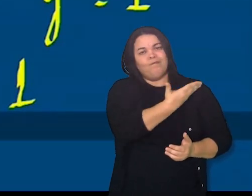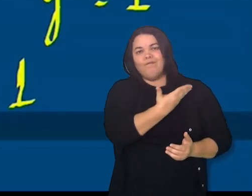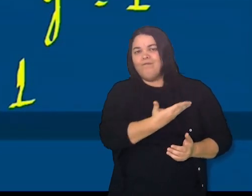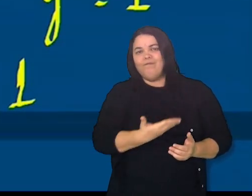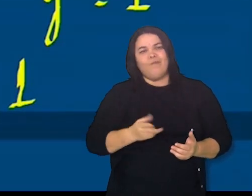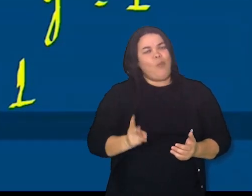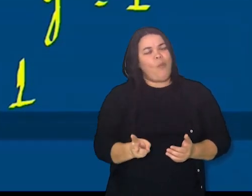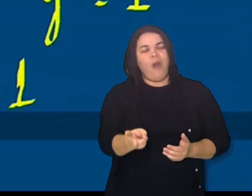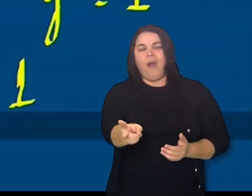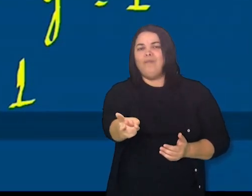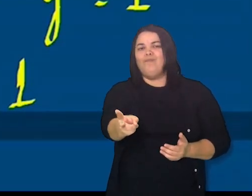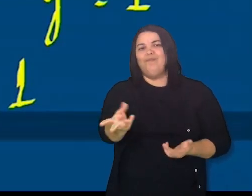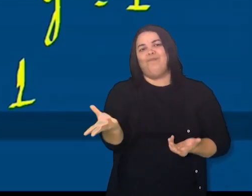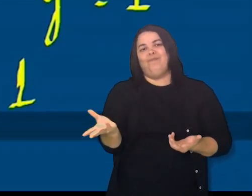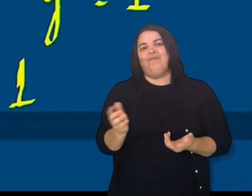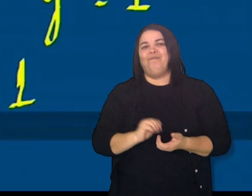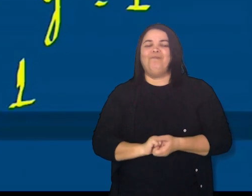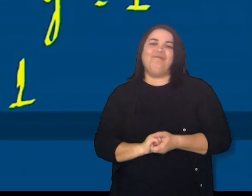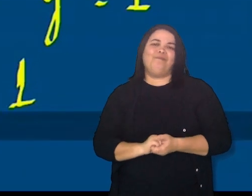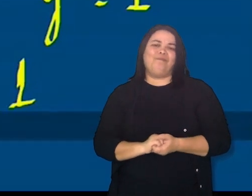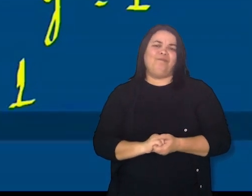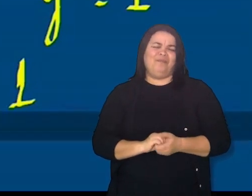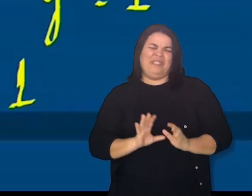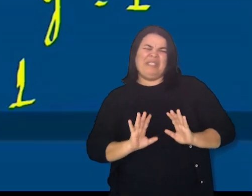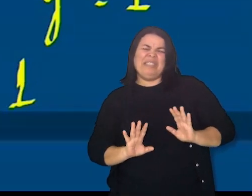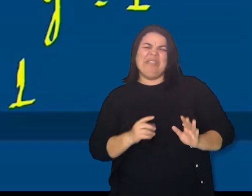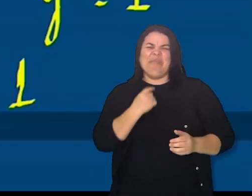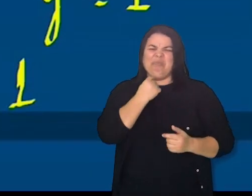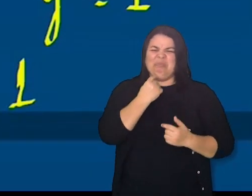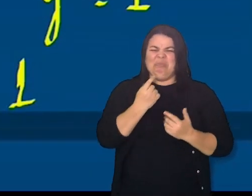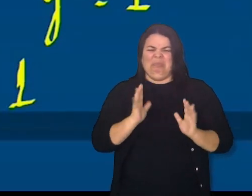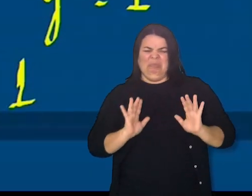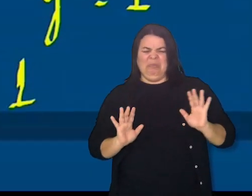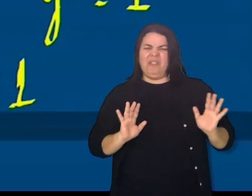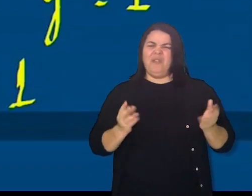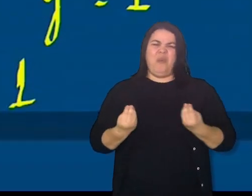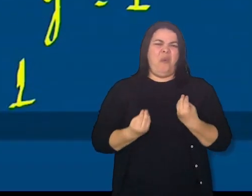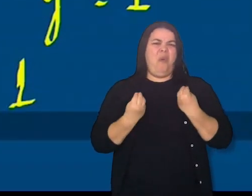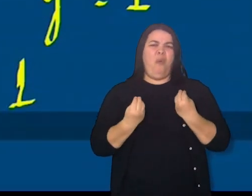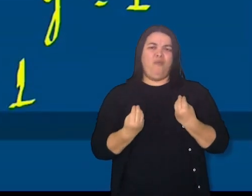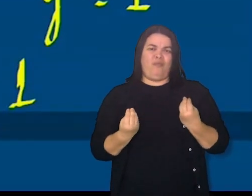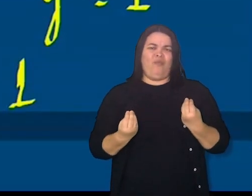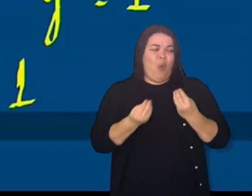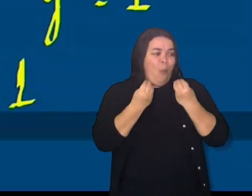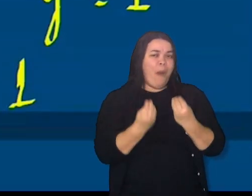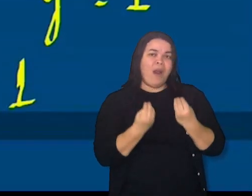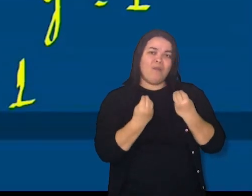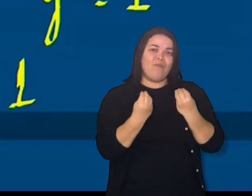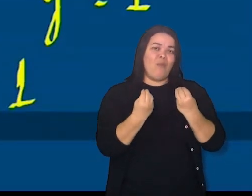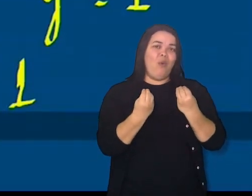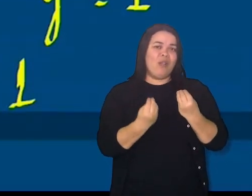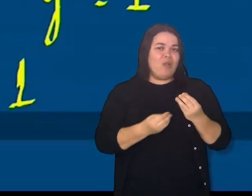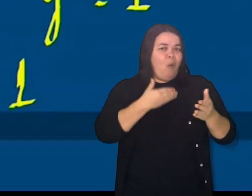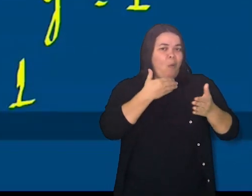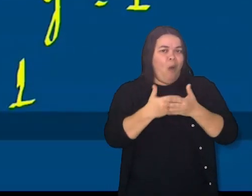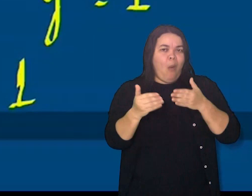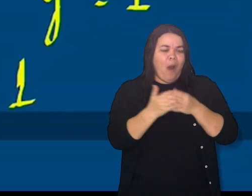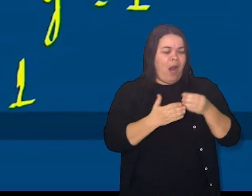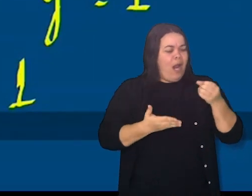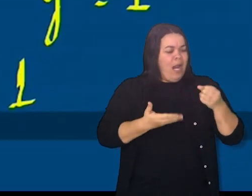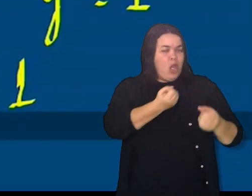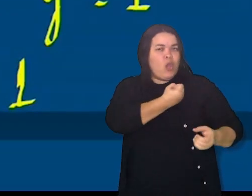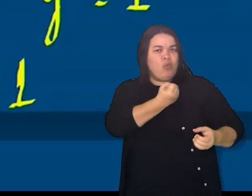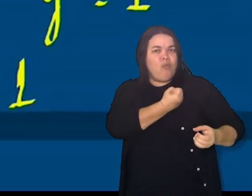1. É uma situação assim, um tanto indigesta, né, de se aceitar. Pô, como é que um